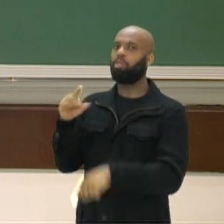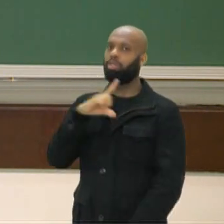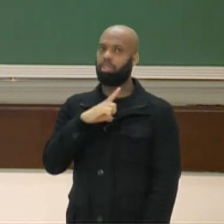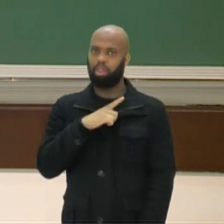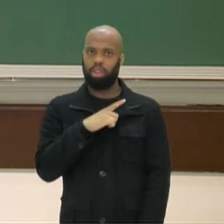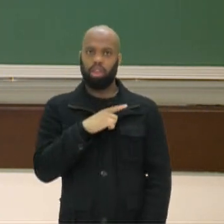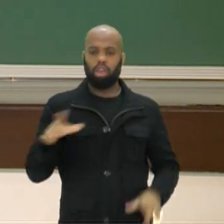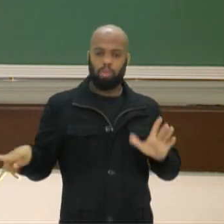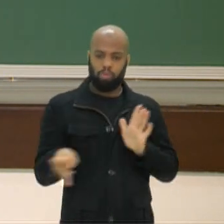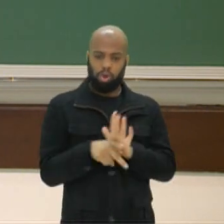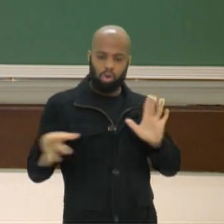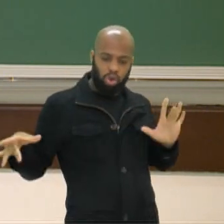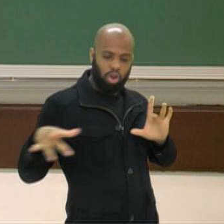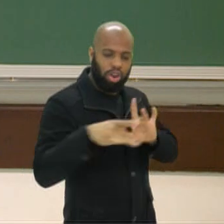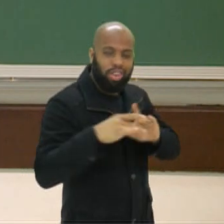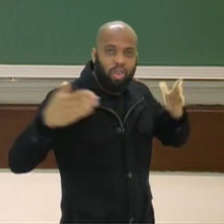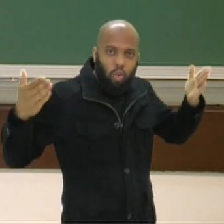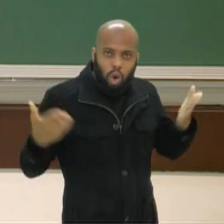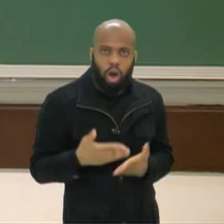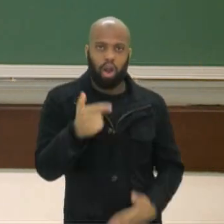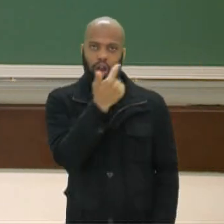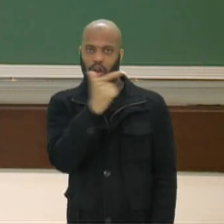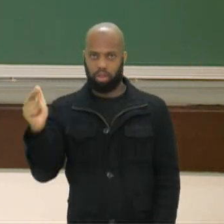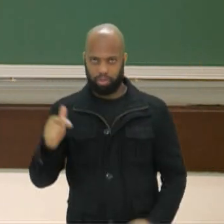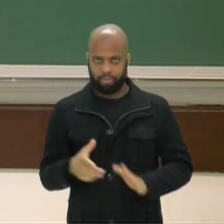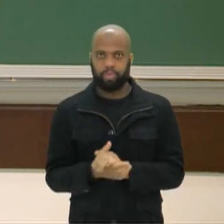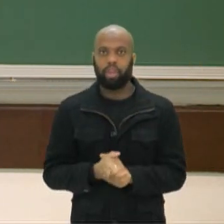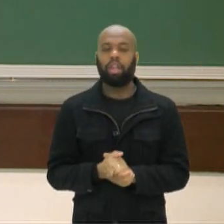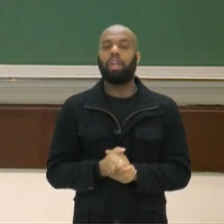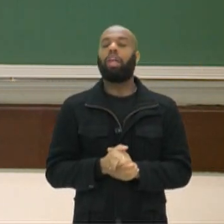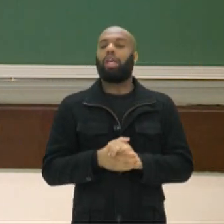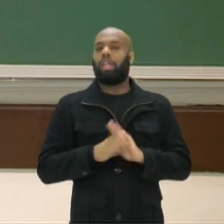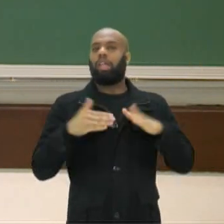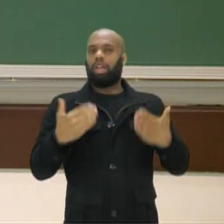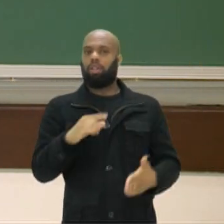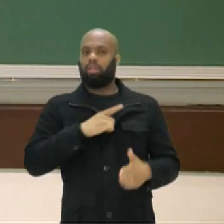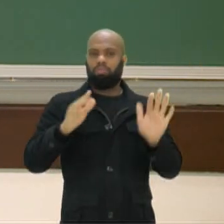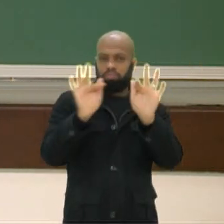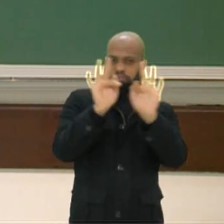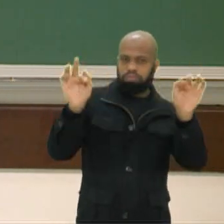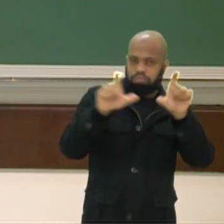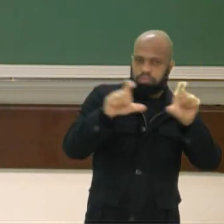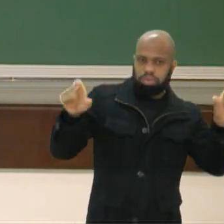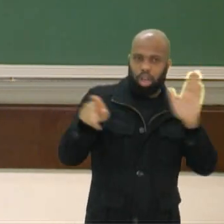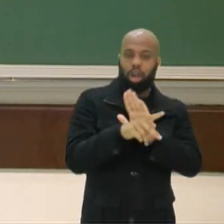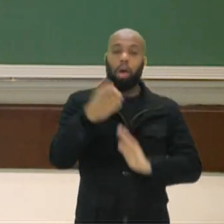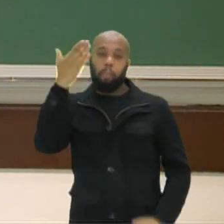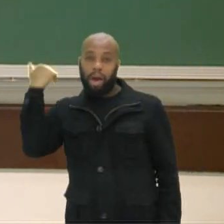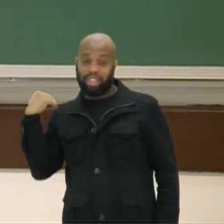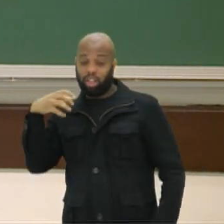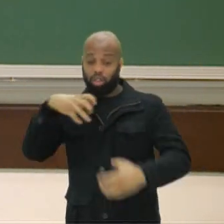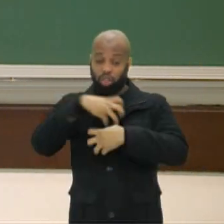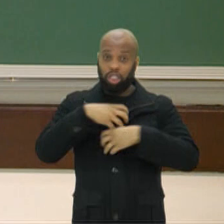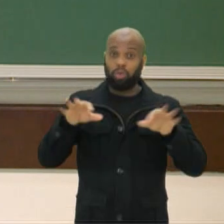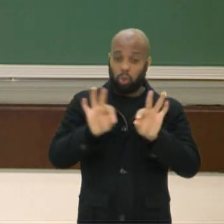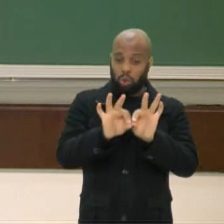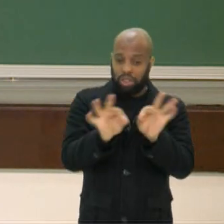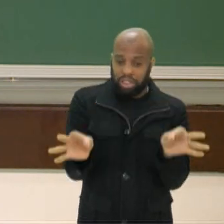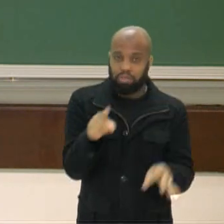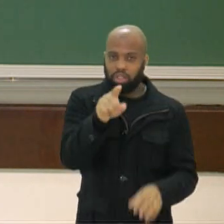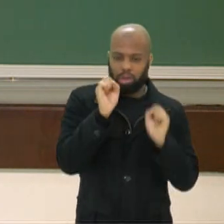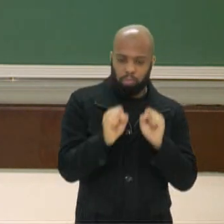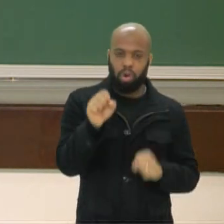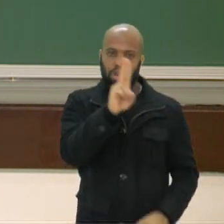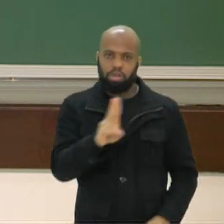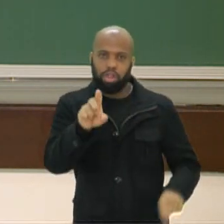Não há conexão nenhuma com o tempo presente. Tanto que, em frases do passado simples, você pode